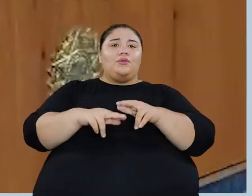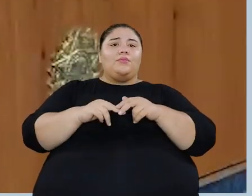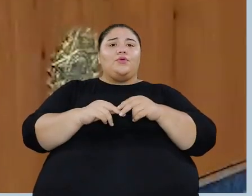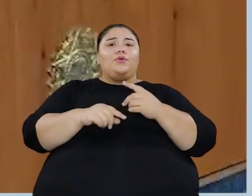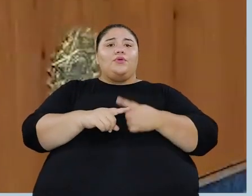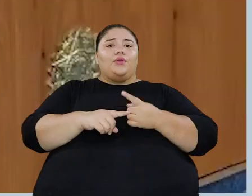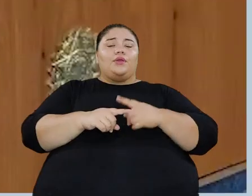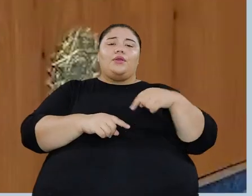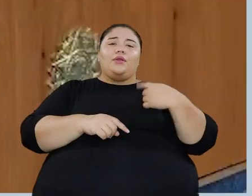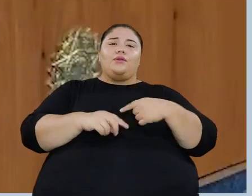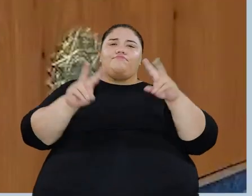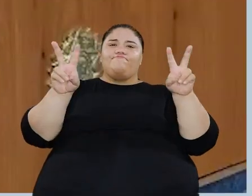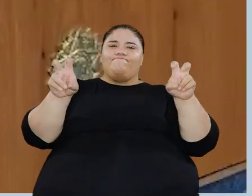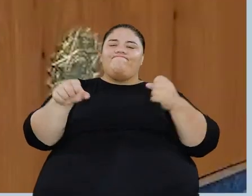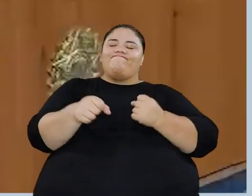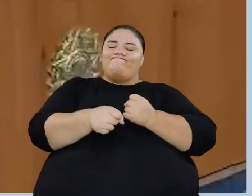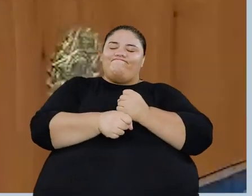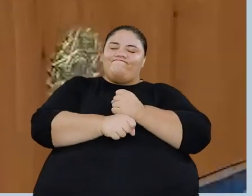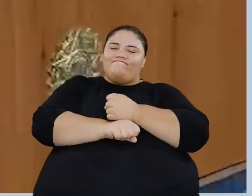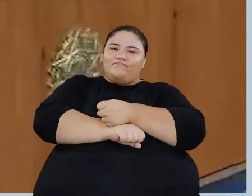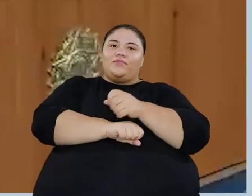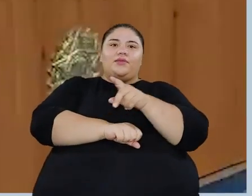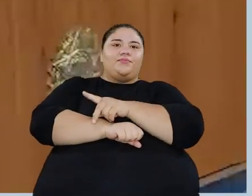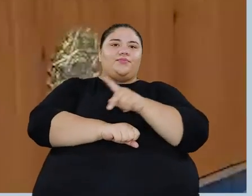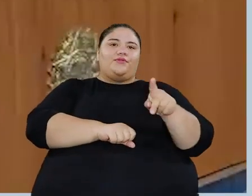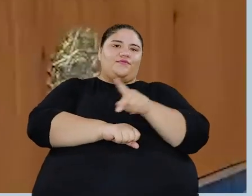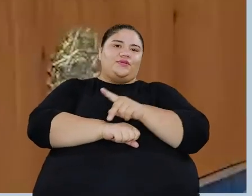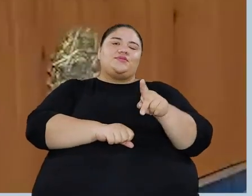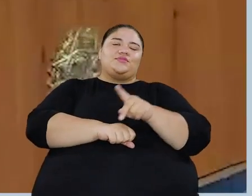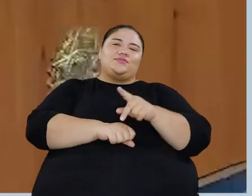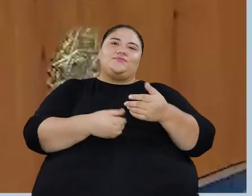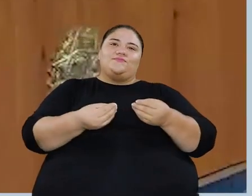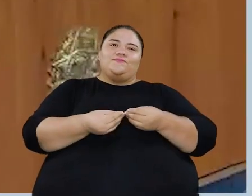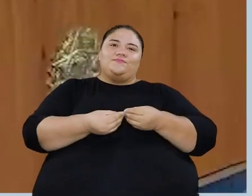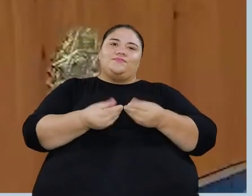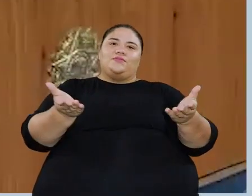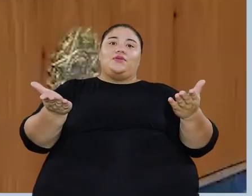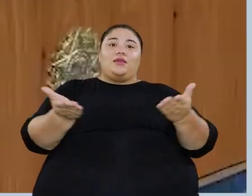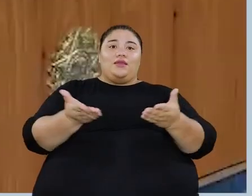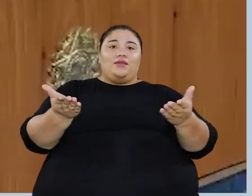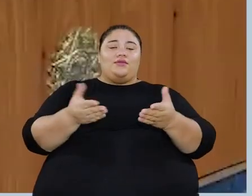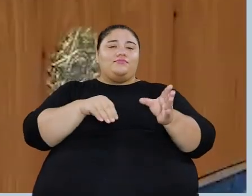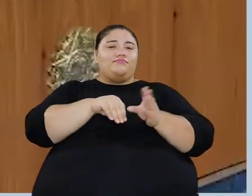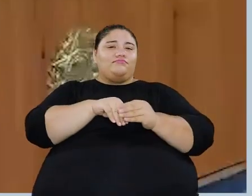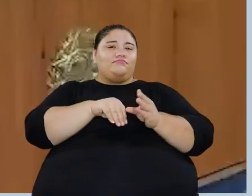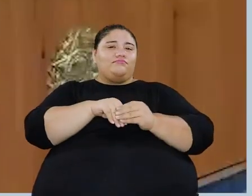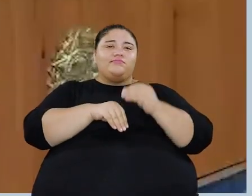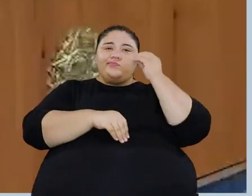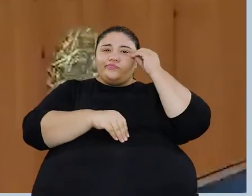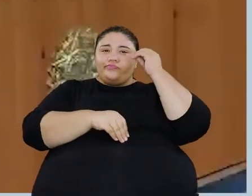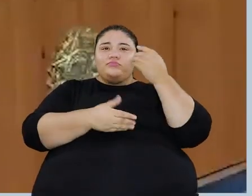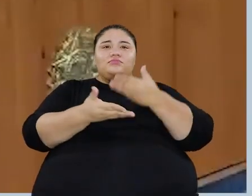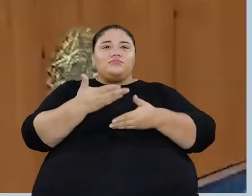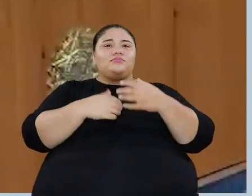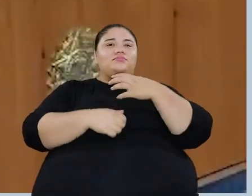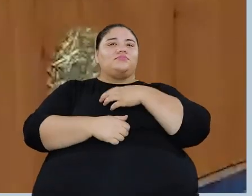porque é um tema árduo. O professor Heleno Torres nos trouxe aqui, né, com esta